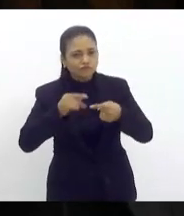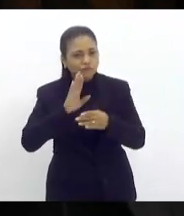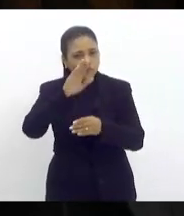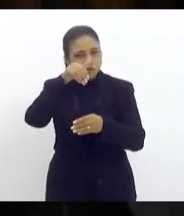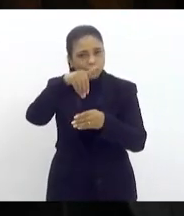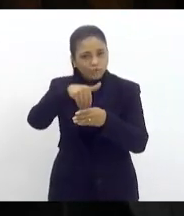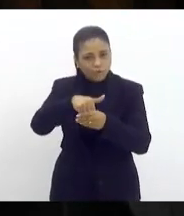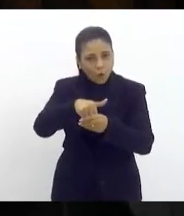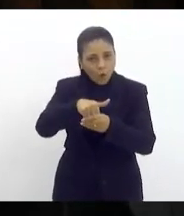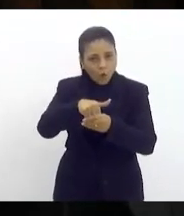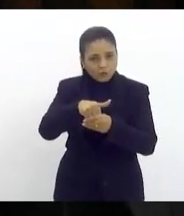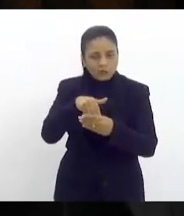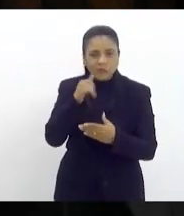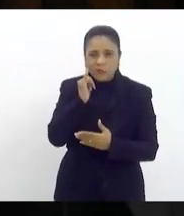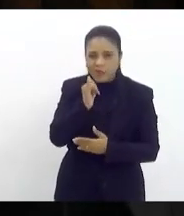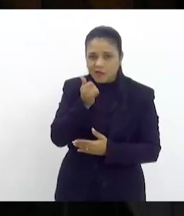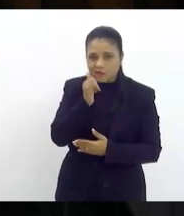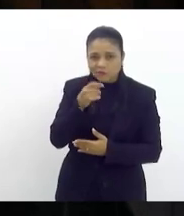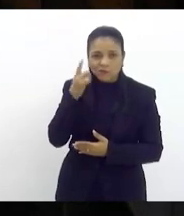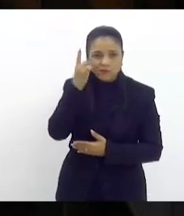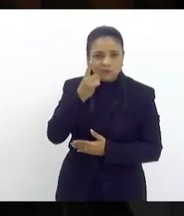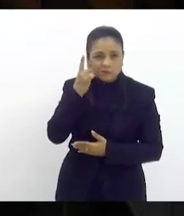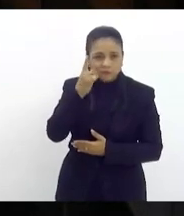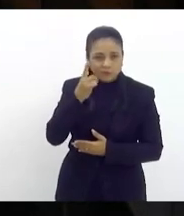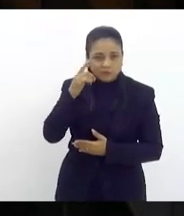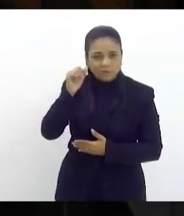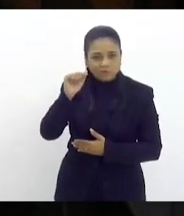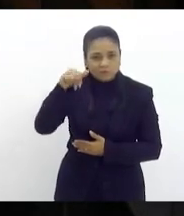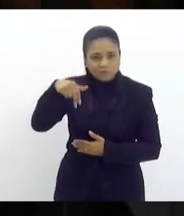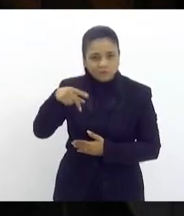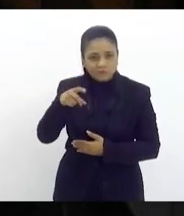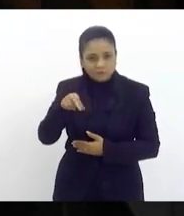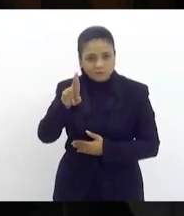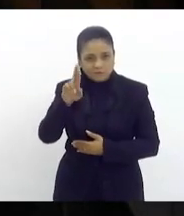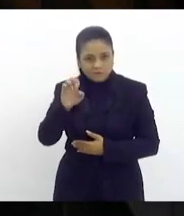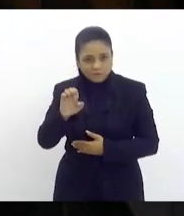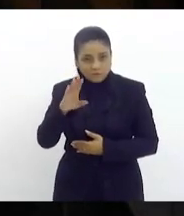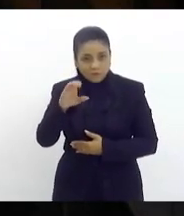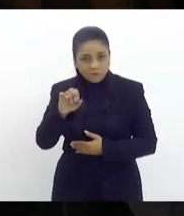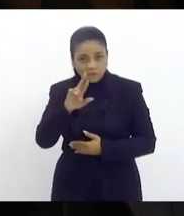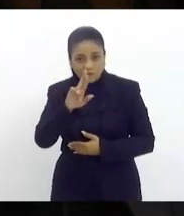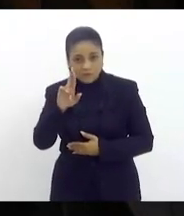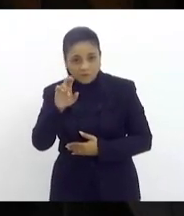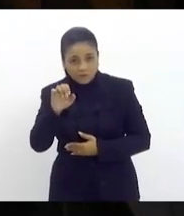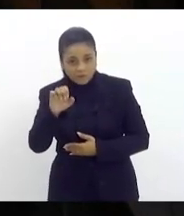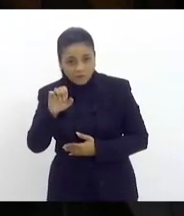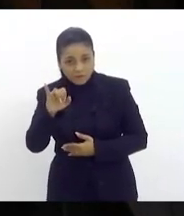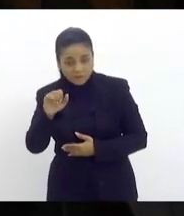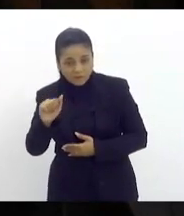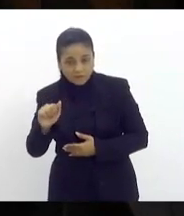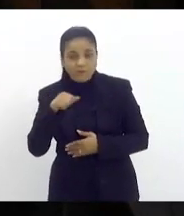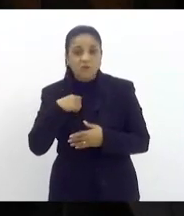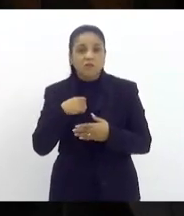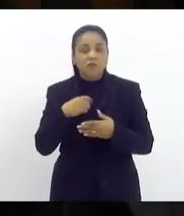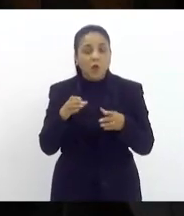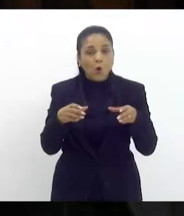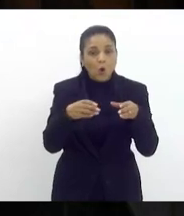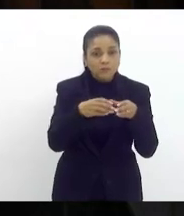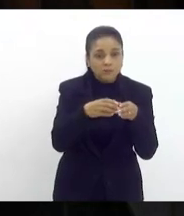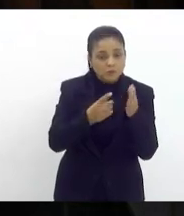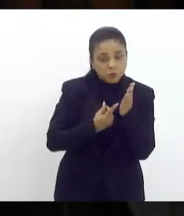relator, deputado André Correia, na Comissão de Orçamento,